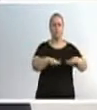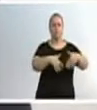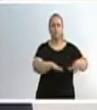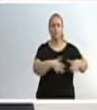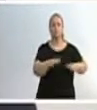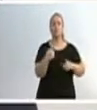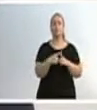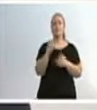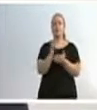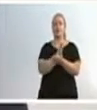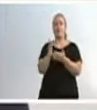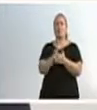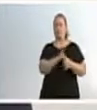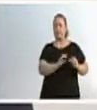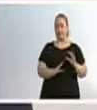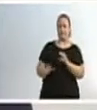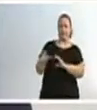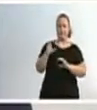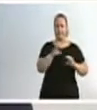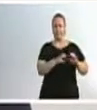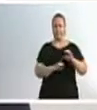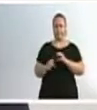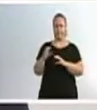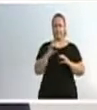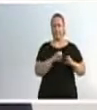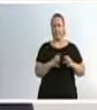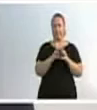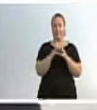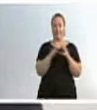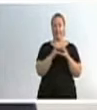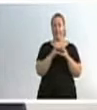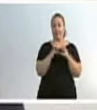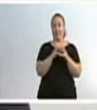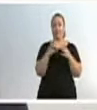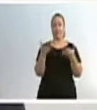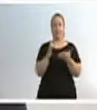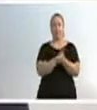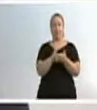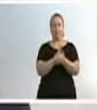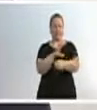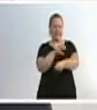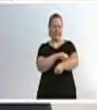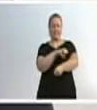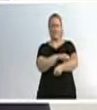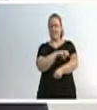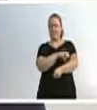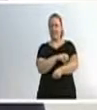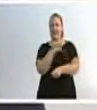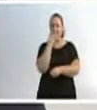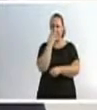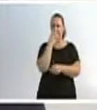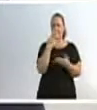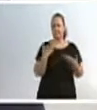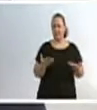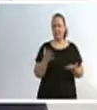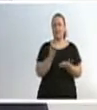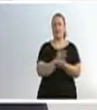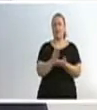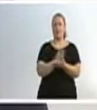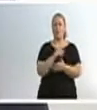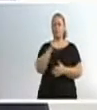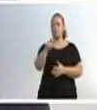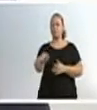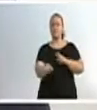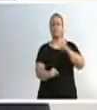outro, brigando entre eles, muitas vezes sofrendo aí ferimentos graves até. Muitas vezes saem bastante animais,